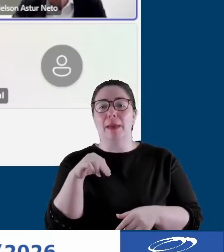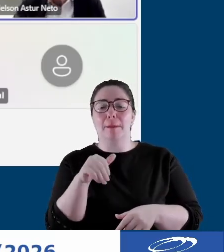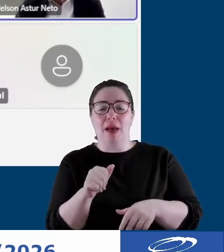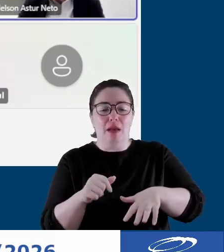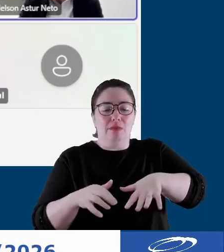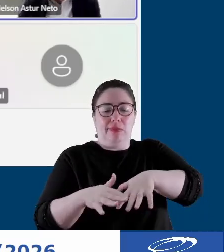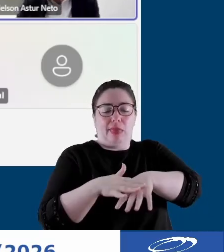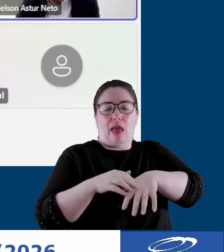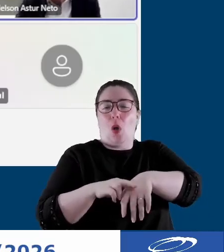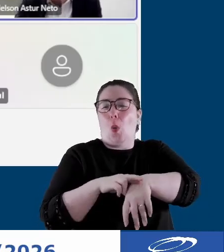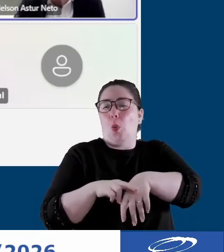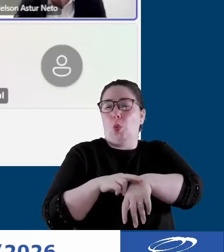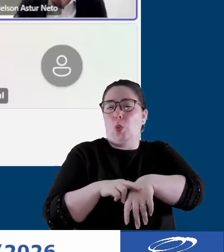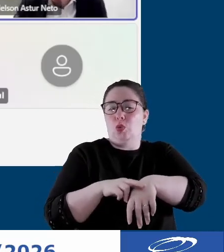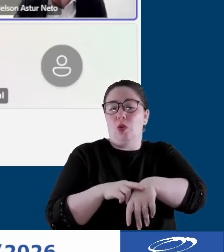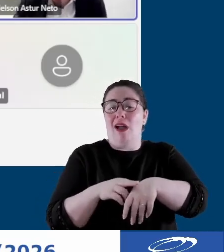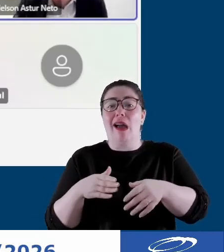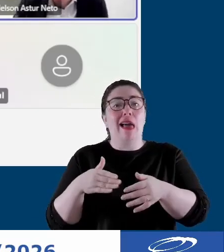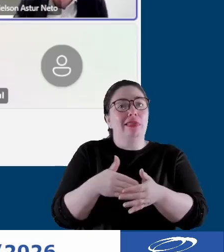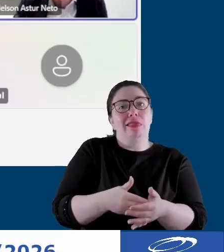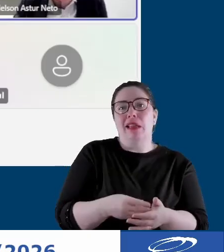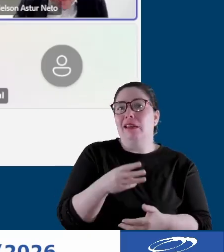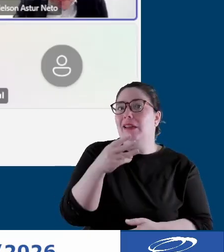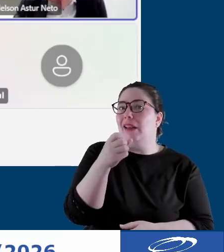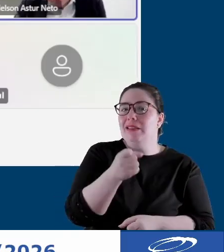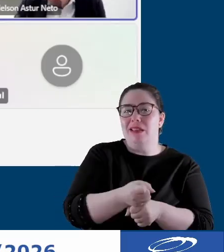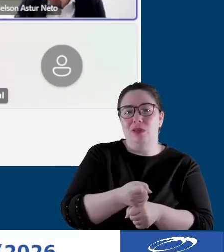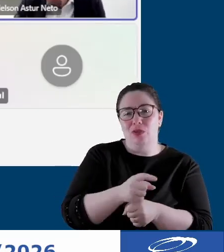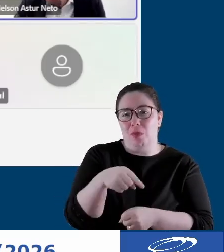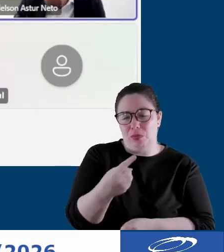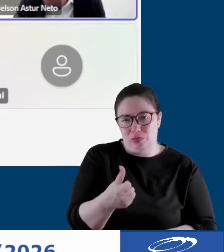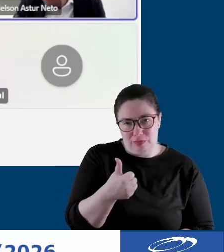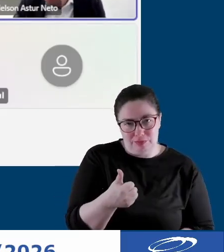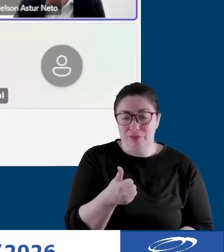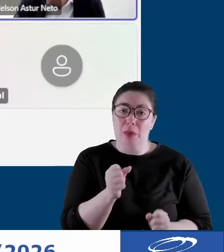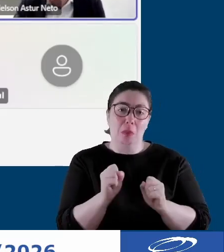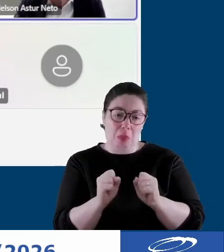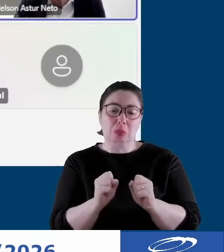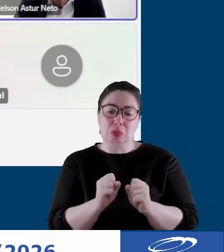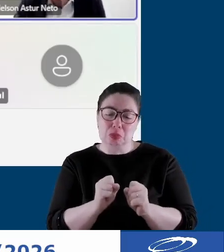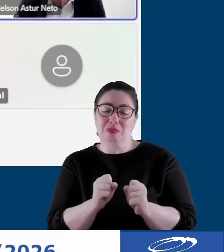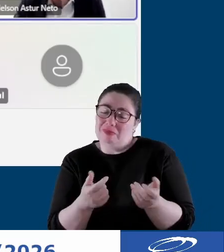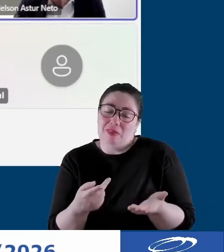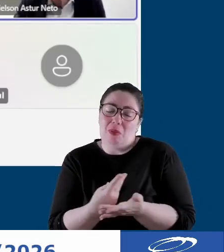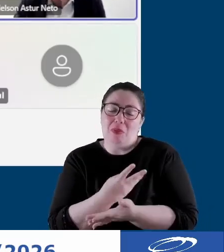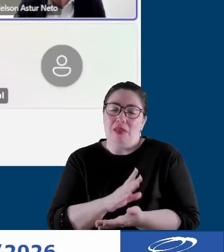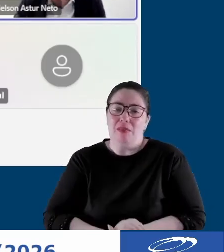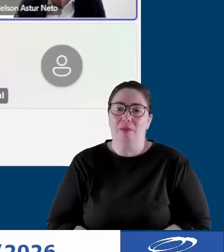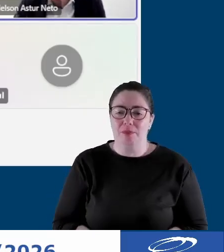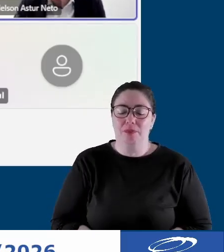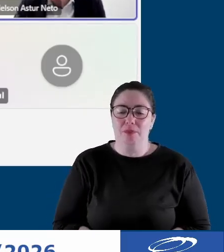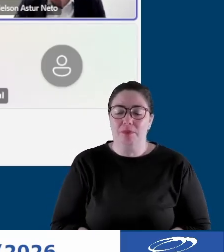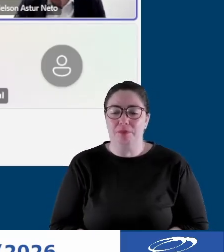anos isso pode acontecer, ou mesmo depois de 6 meses, 1 ano, quando você vê que não tem